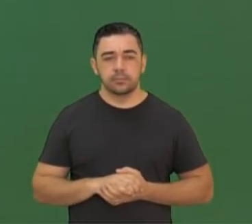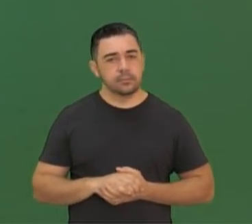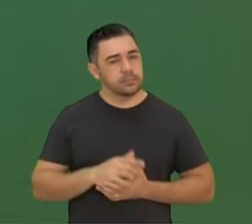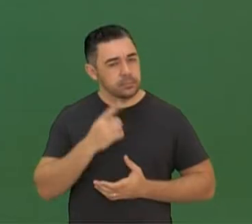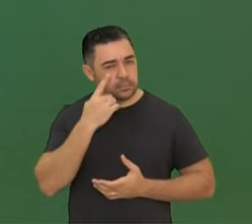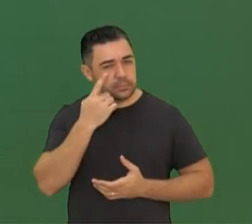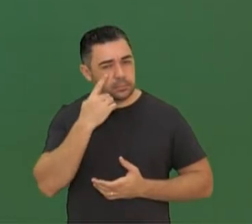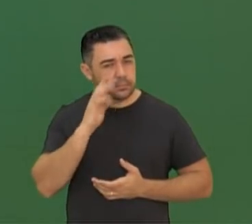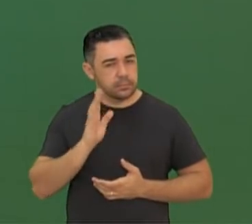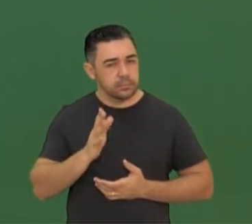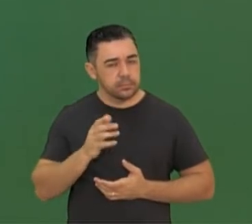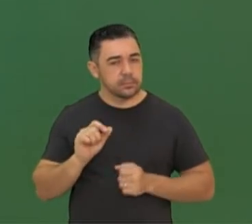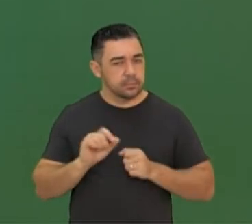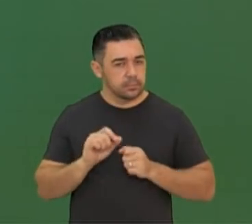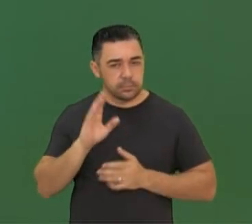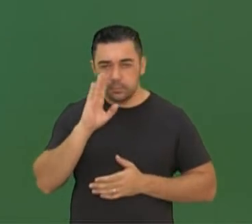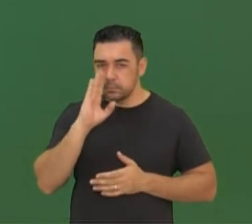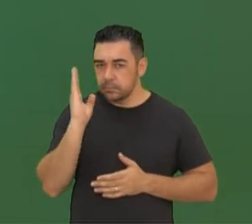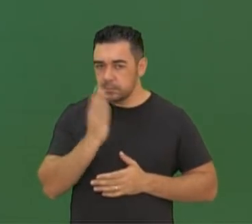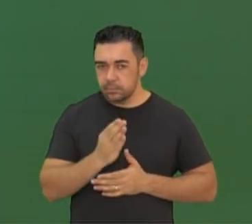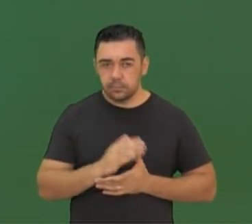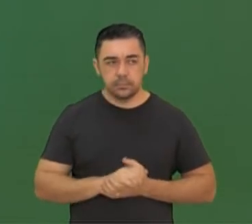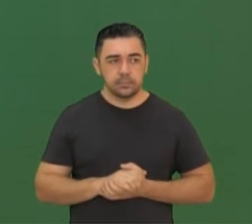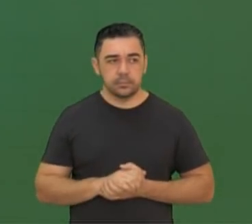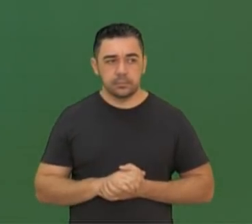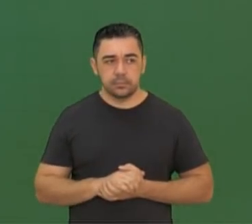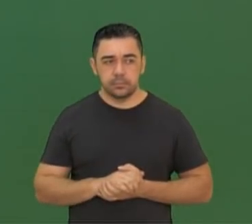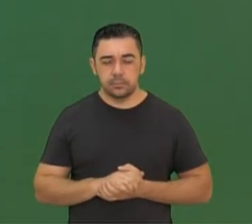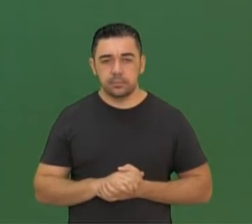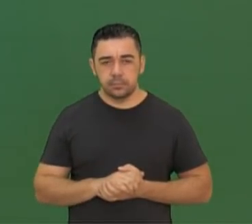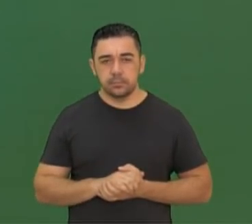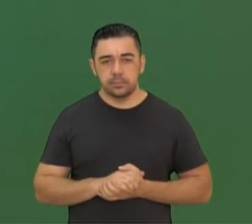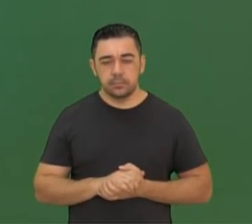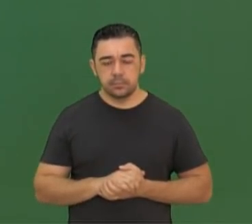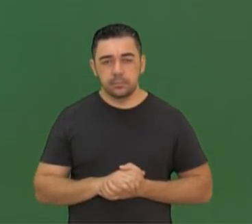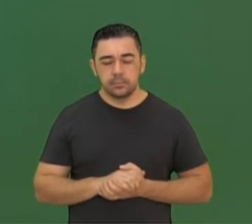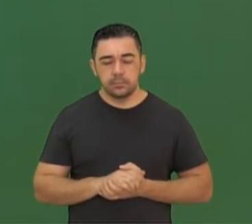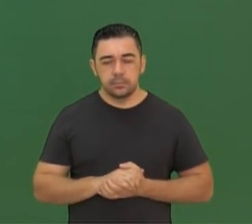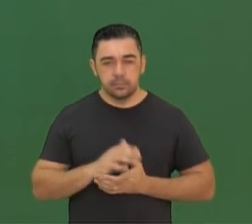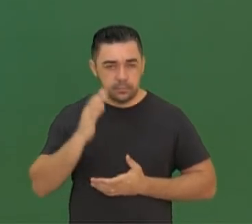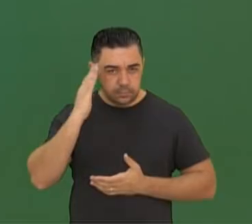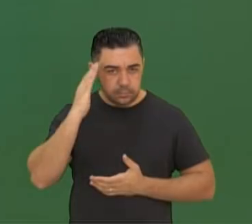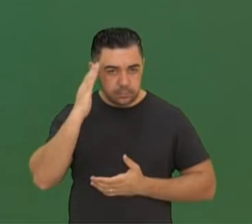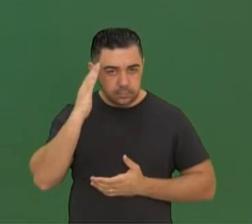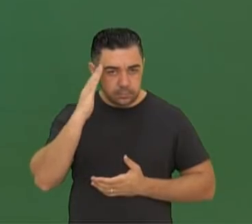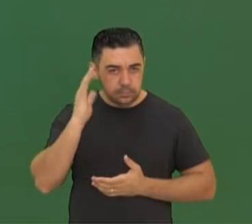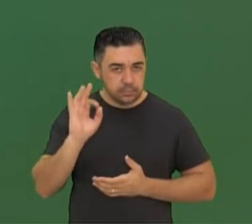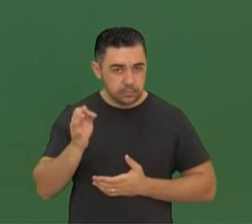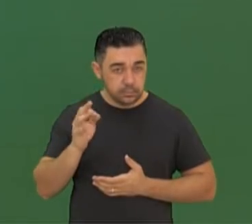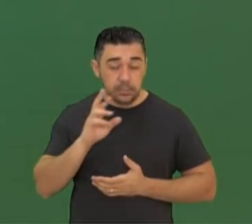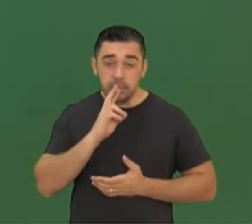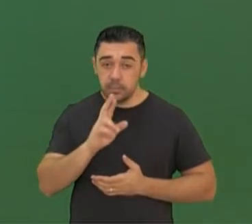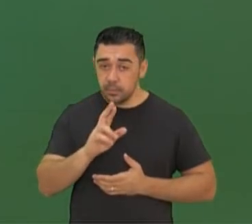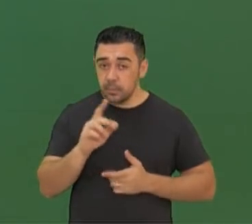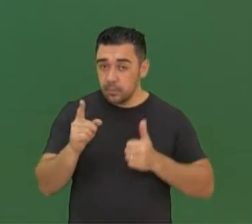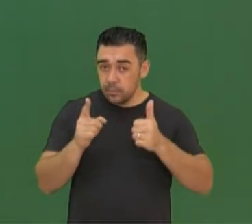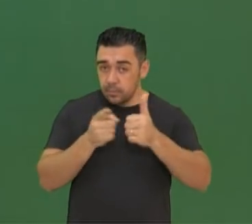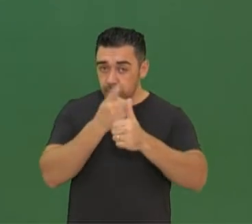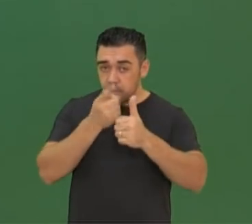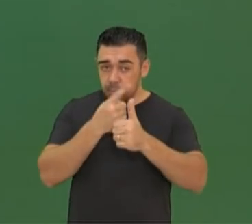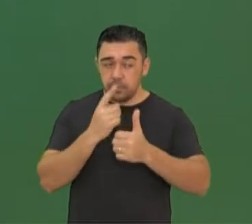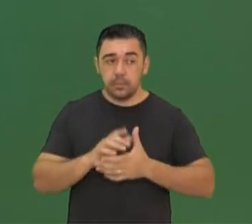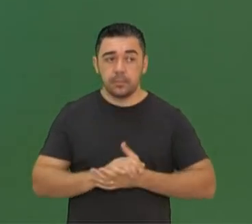Olhando para o retângulo, você já podia fazer isso direto. Ó. 2A mais 2B igual a 24. Tá? Então, essa é a resposta da primeira